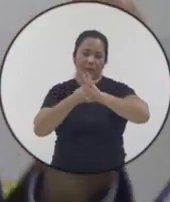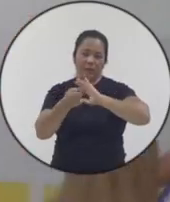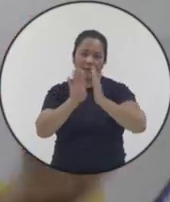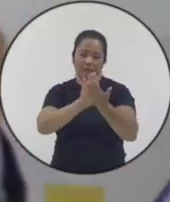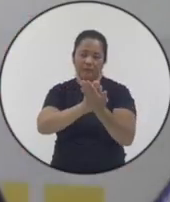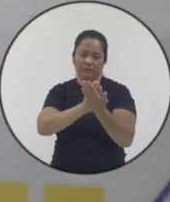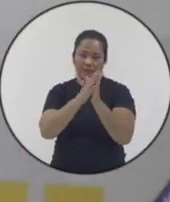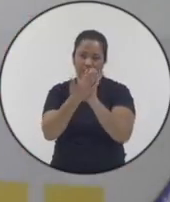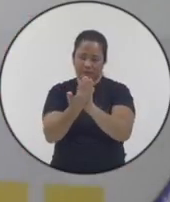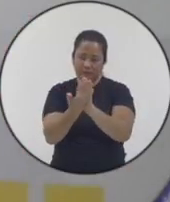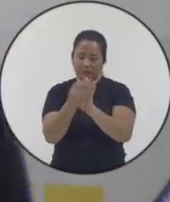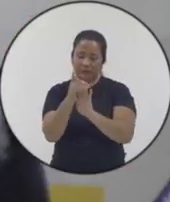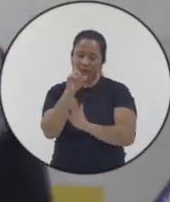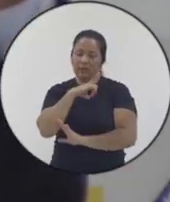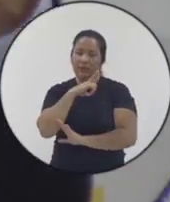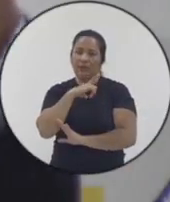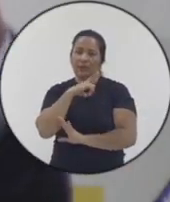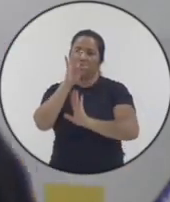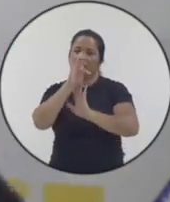parte falando para a gente não...